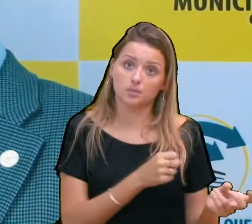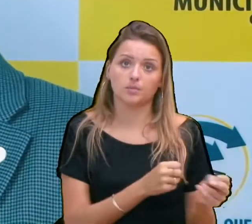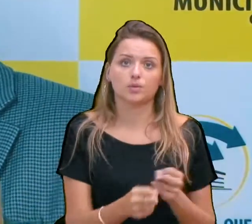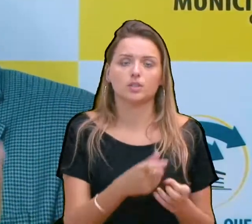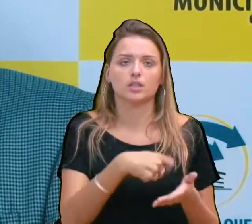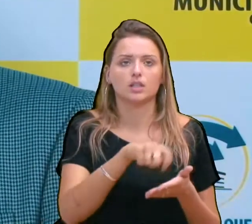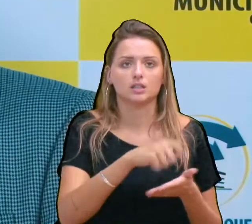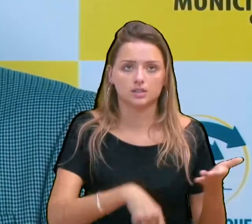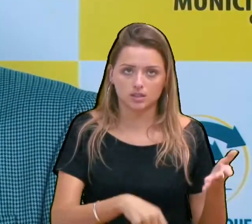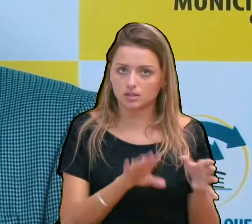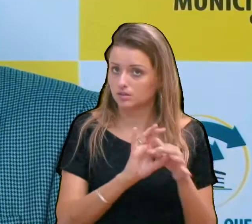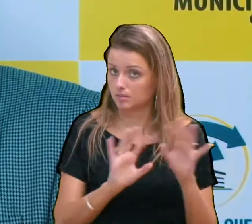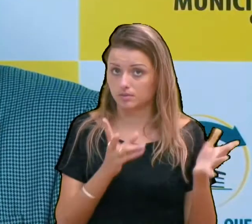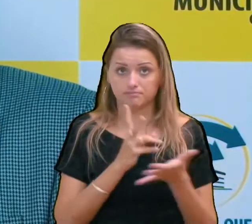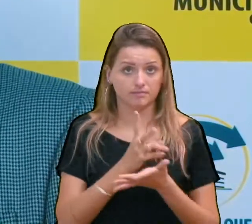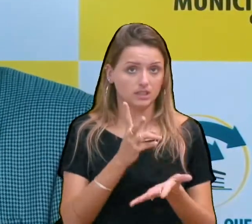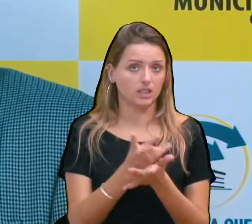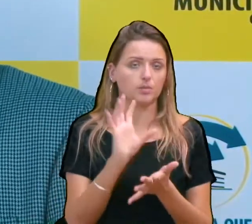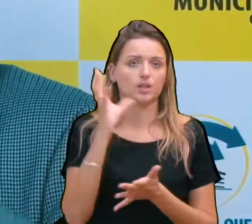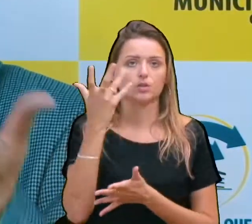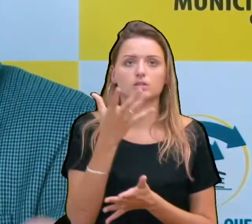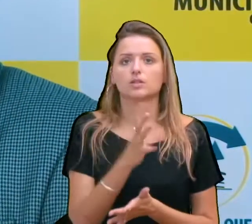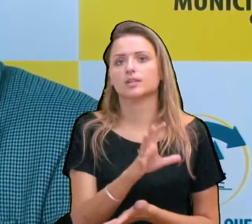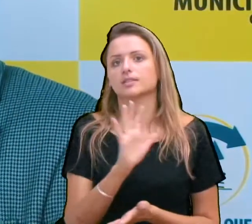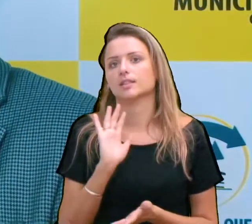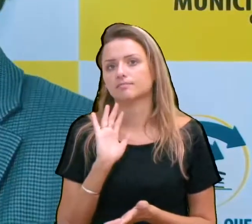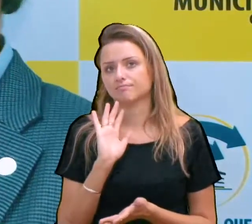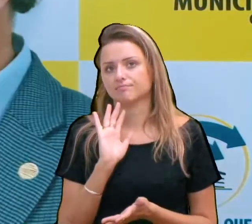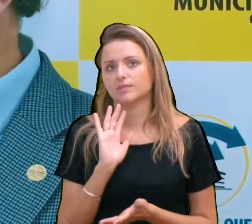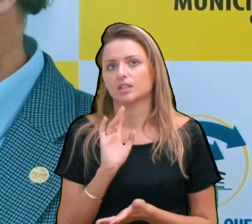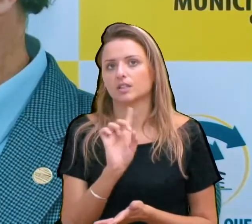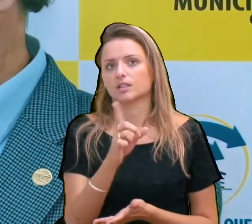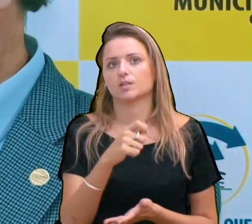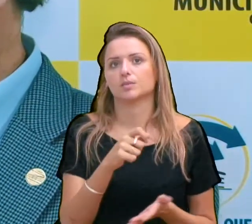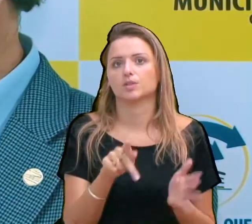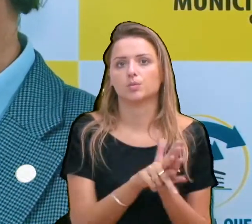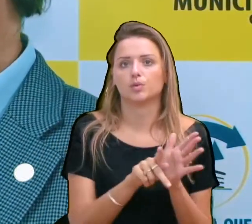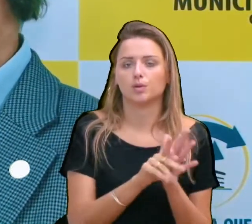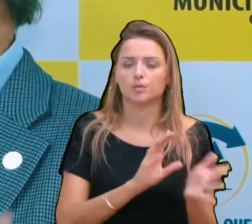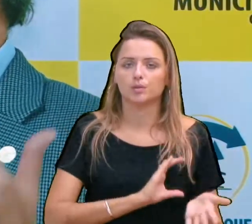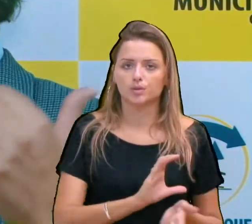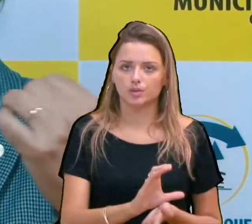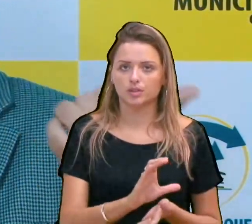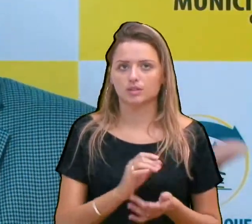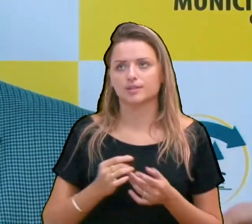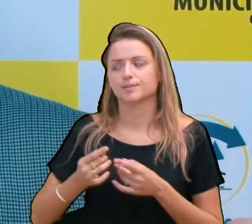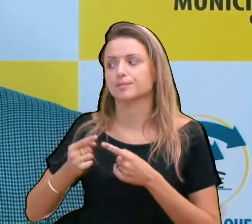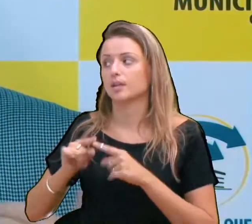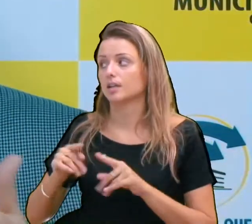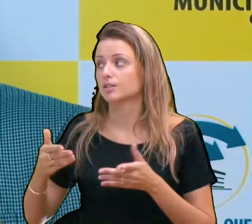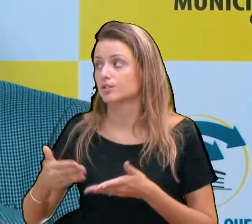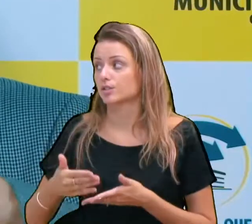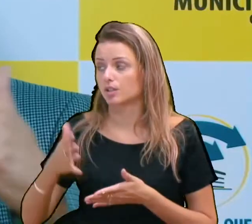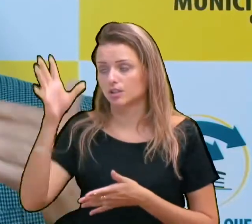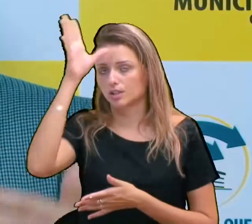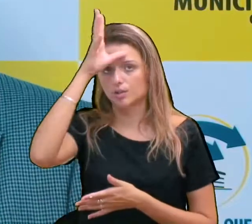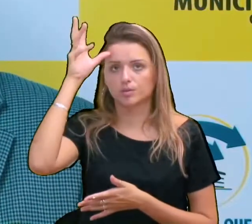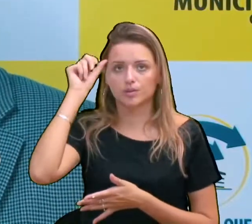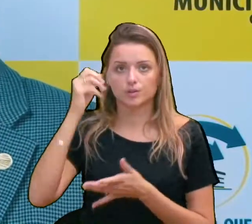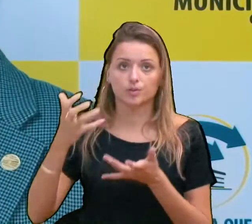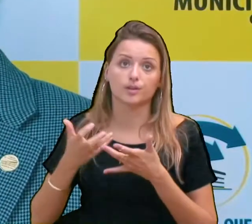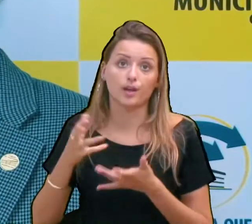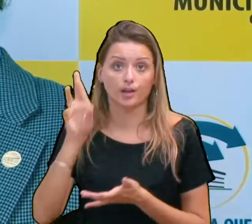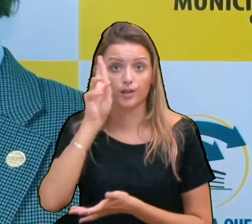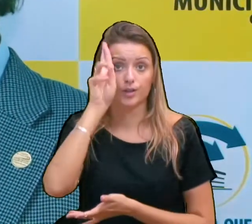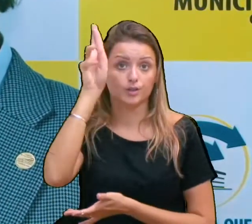ele assina, que sempre foi assim. E, na verdade, nem precisou o secretário, o próprio coordenador, mas, já que o município quer chefes